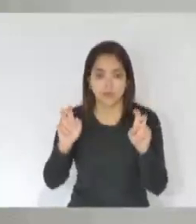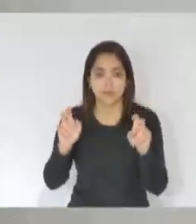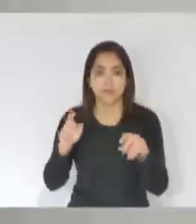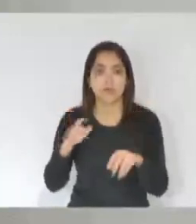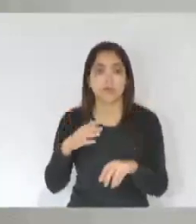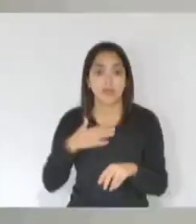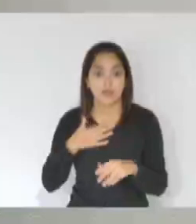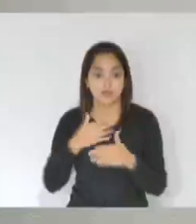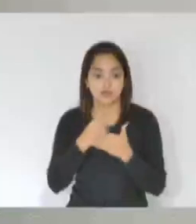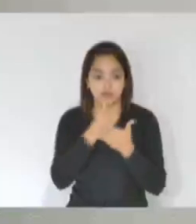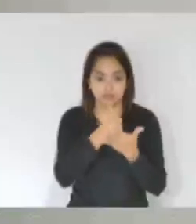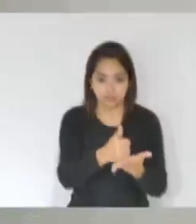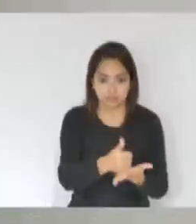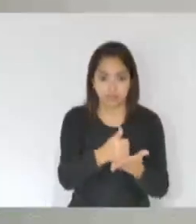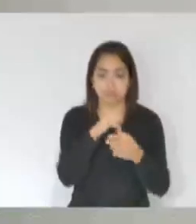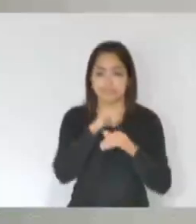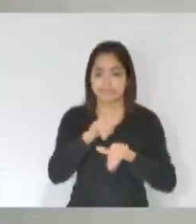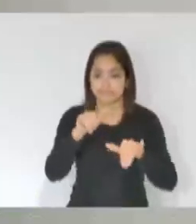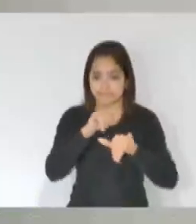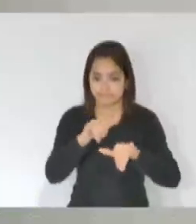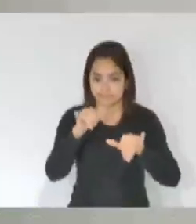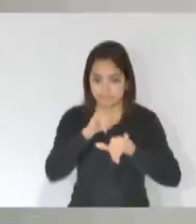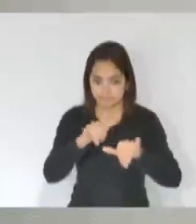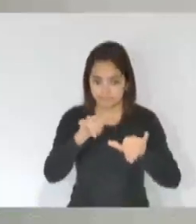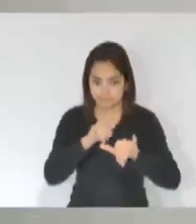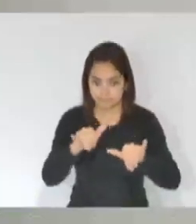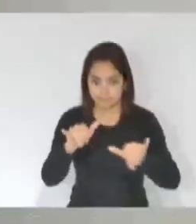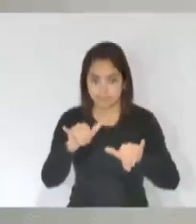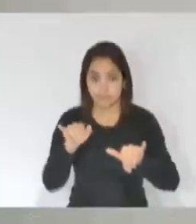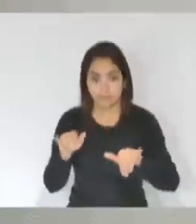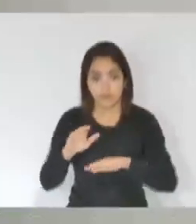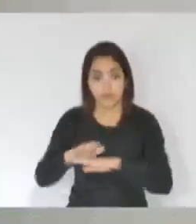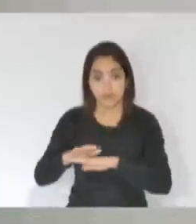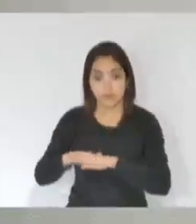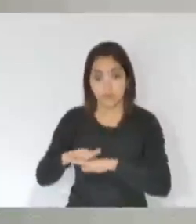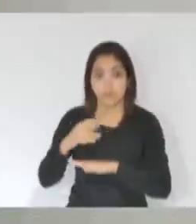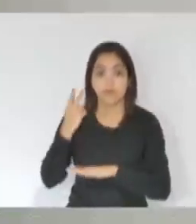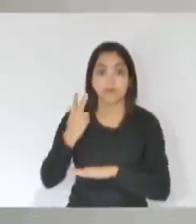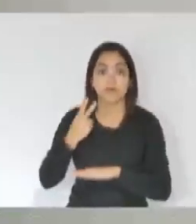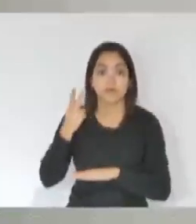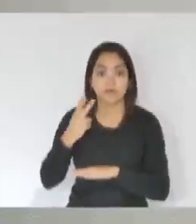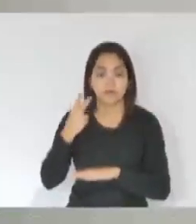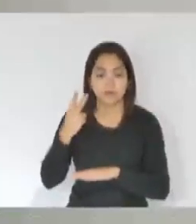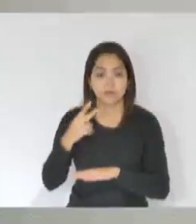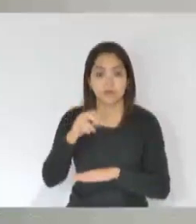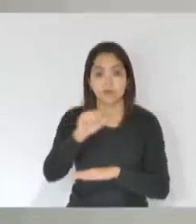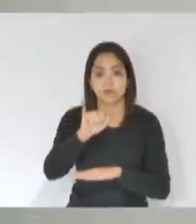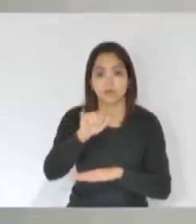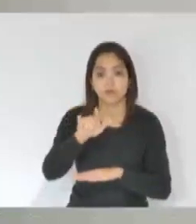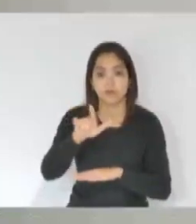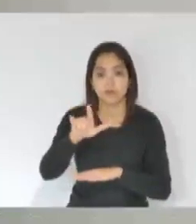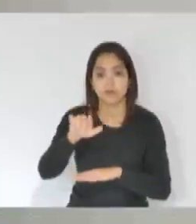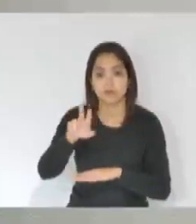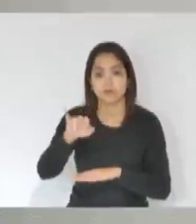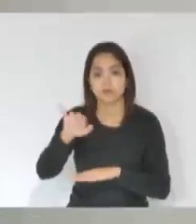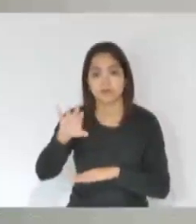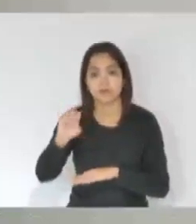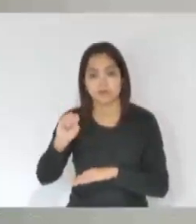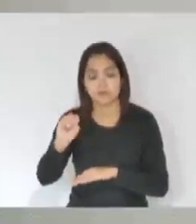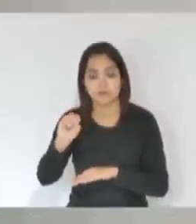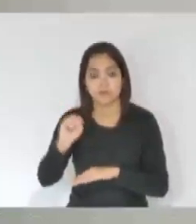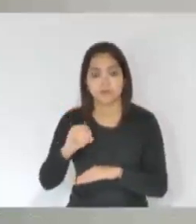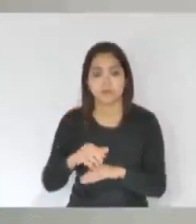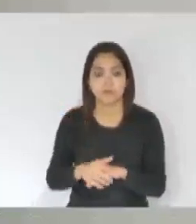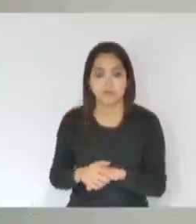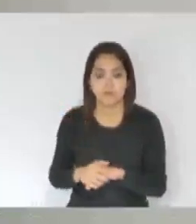uma campanha que tem sido encampada pelo vereador Silvio Zimmermann, de Blumenau. Com a concordância do